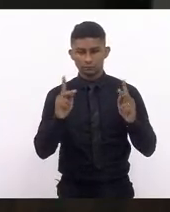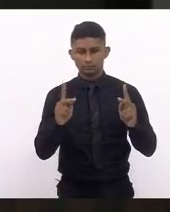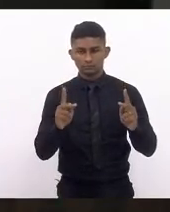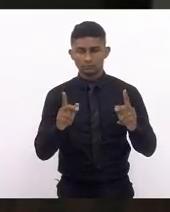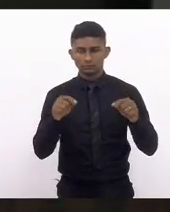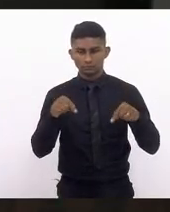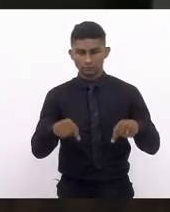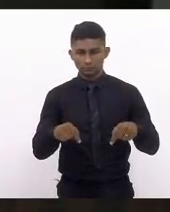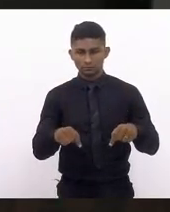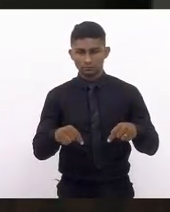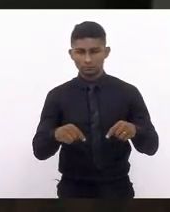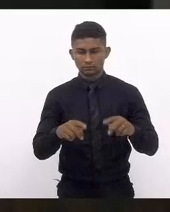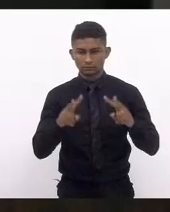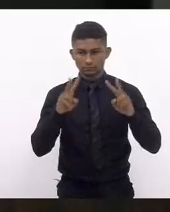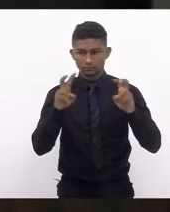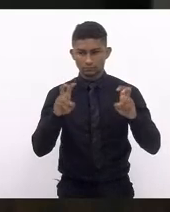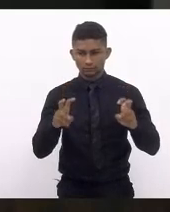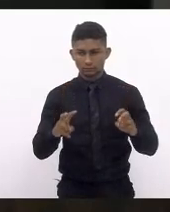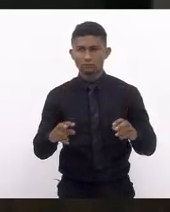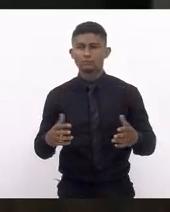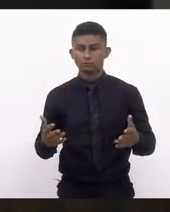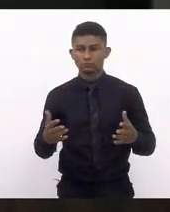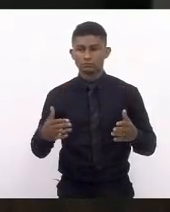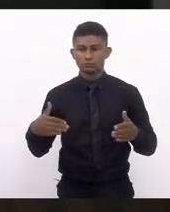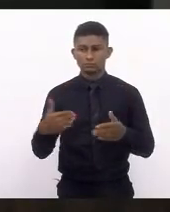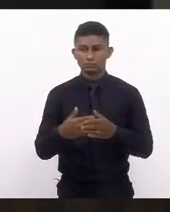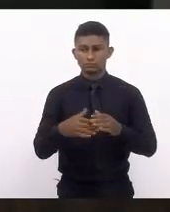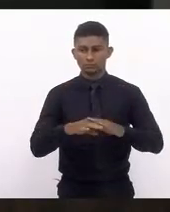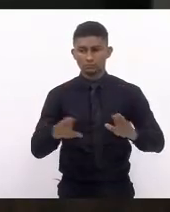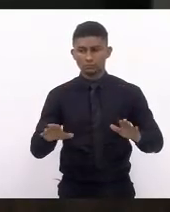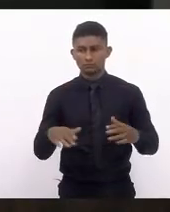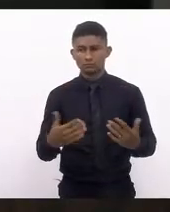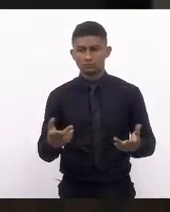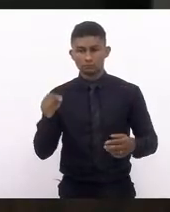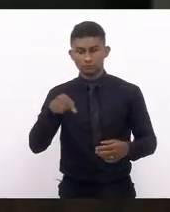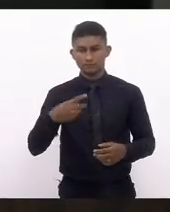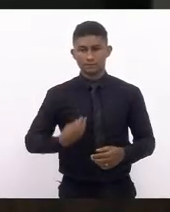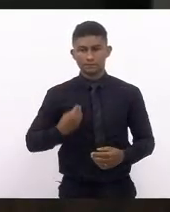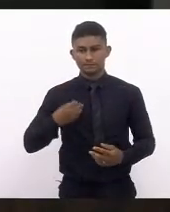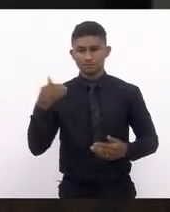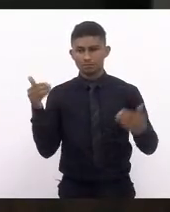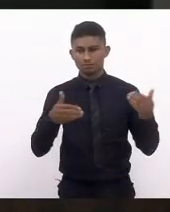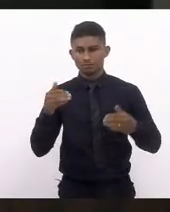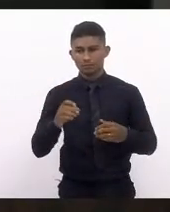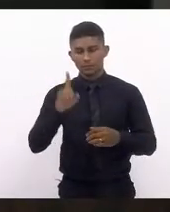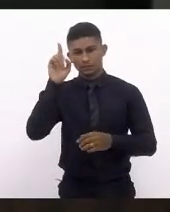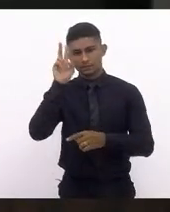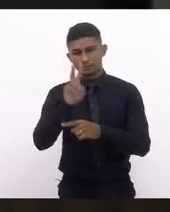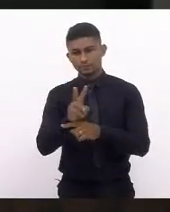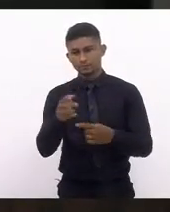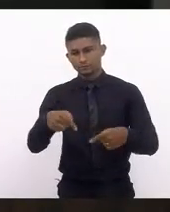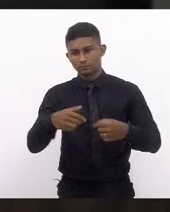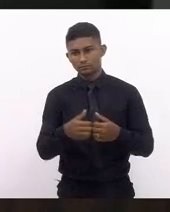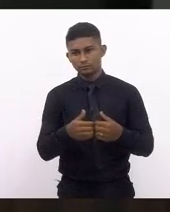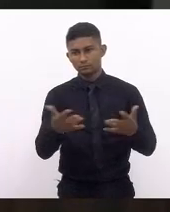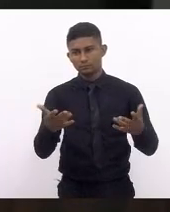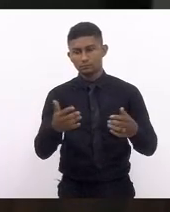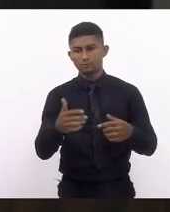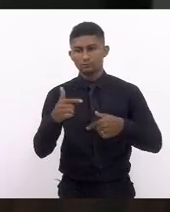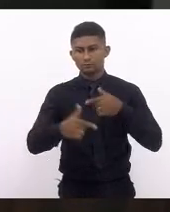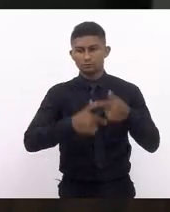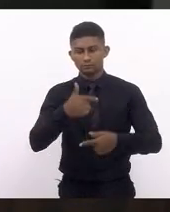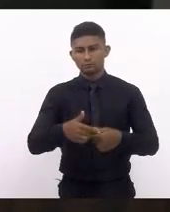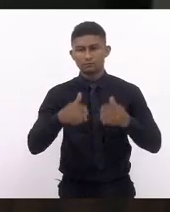nada mais a tratar na quinta atenção já do dia mesmo está encerrada havendo número legal sobre a proteção de Deus iniciamos os nossos trabalhos